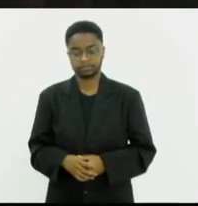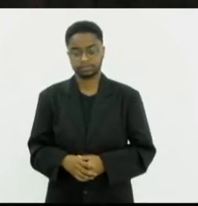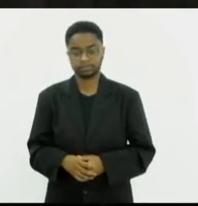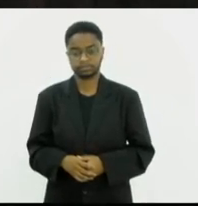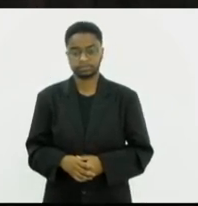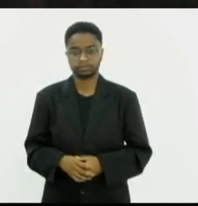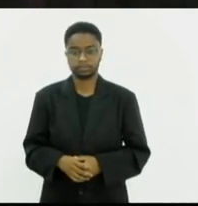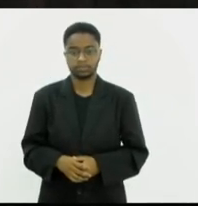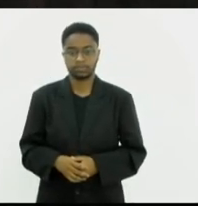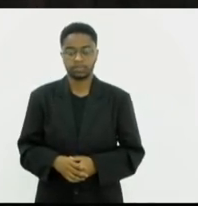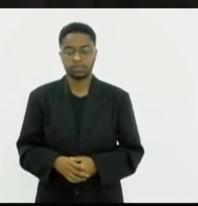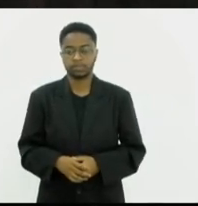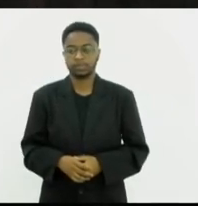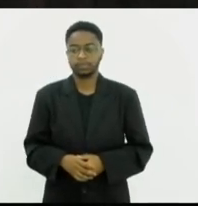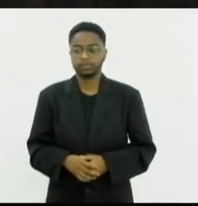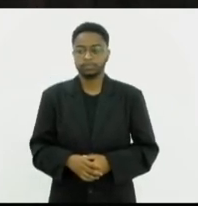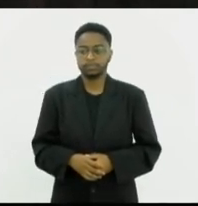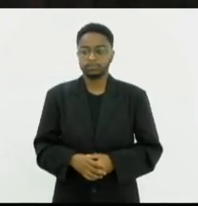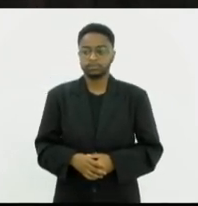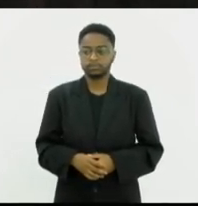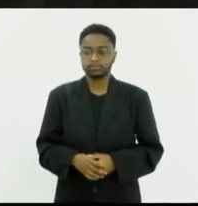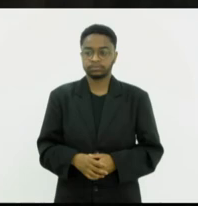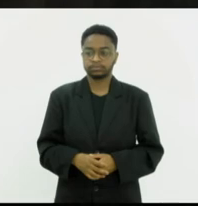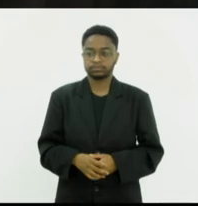Dito isso, senhor presidente,